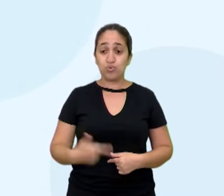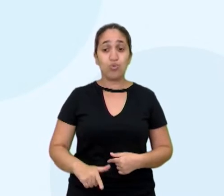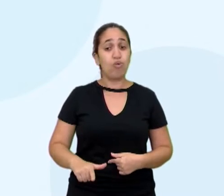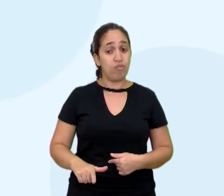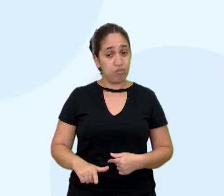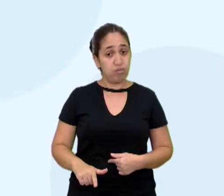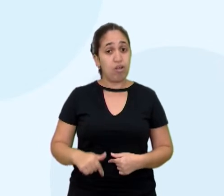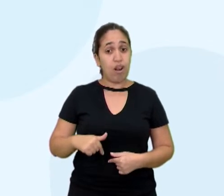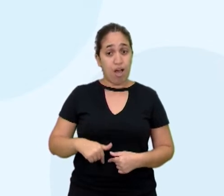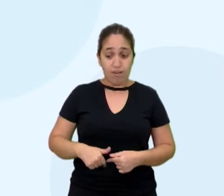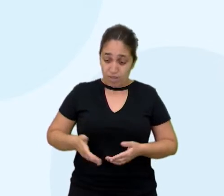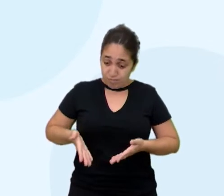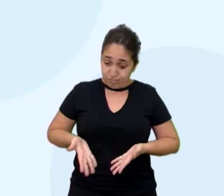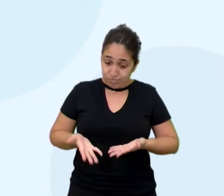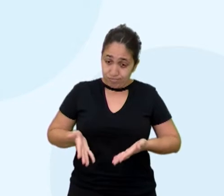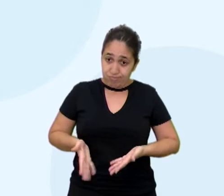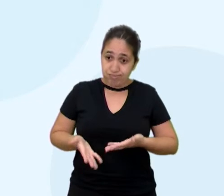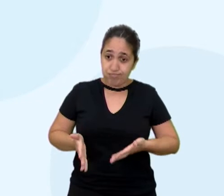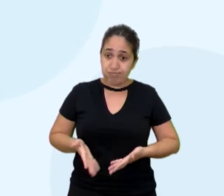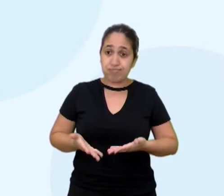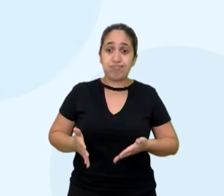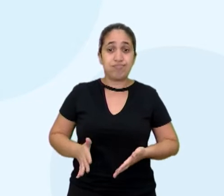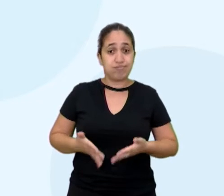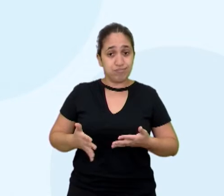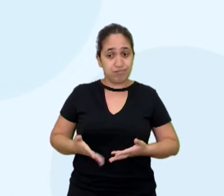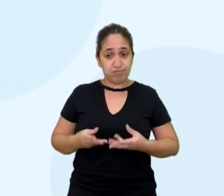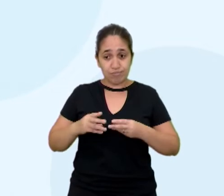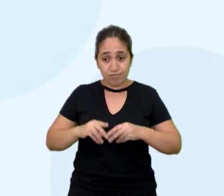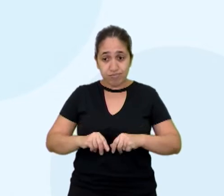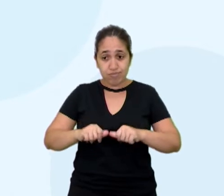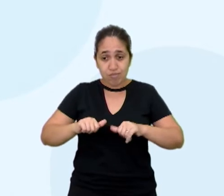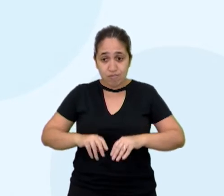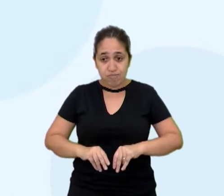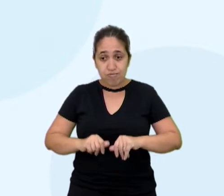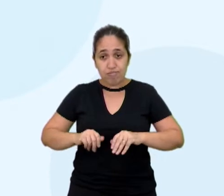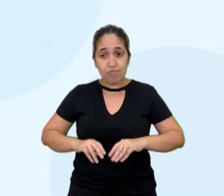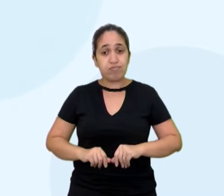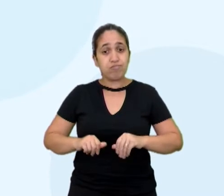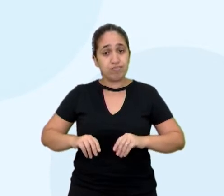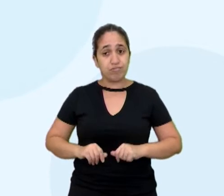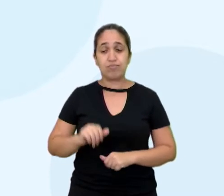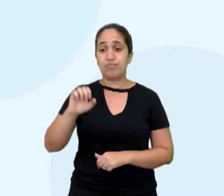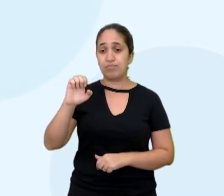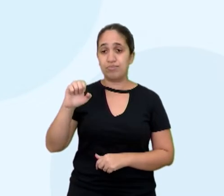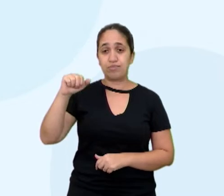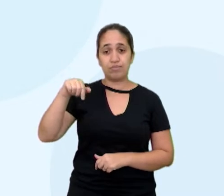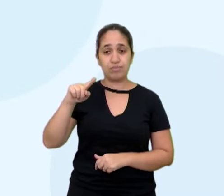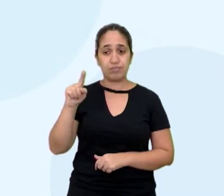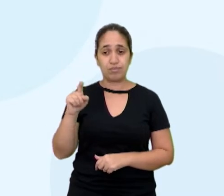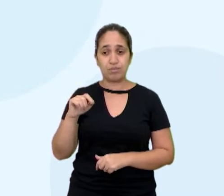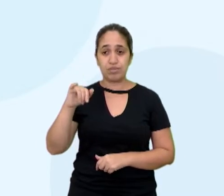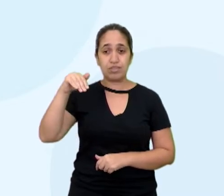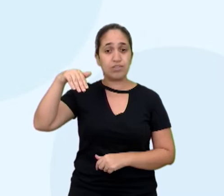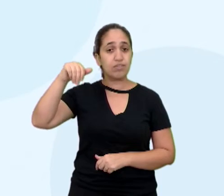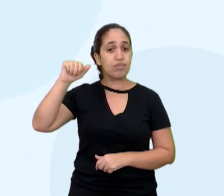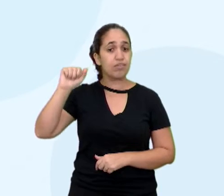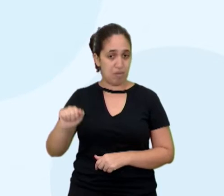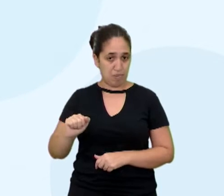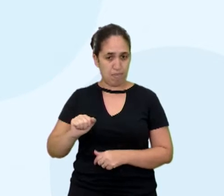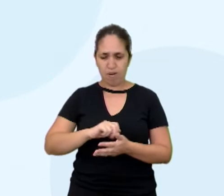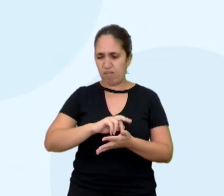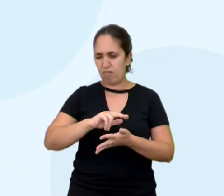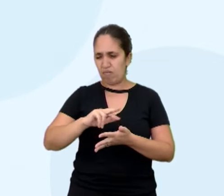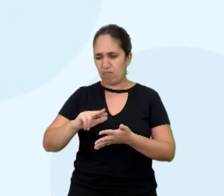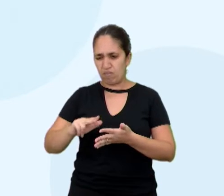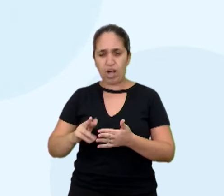vai estimular a liberação de enzimas, pepsina e os ácidos que vão ser responsáveis